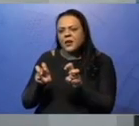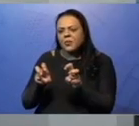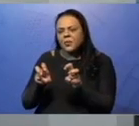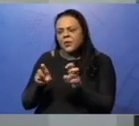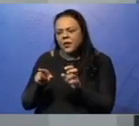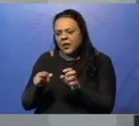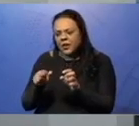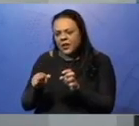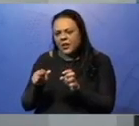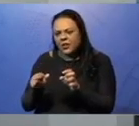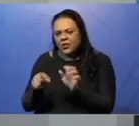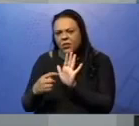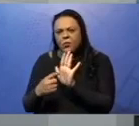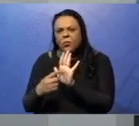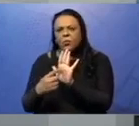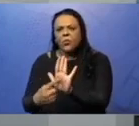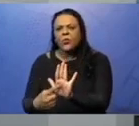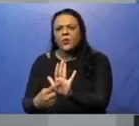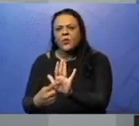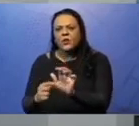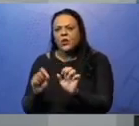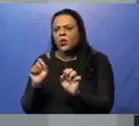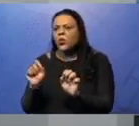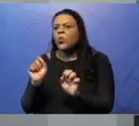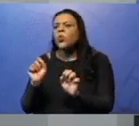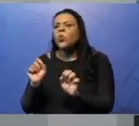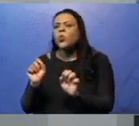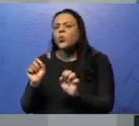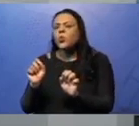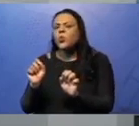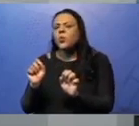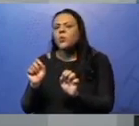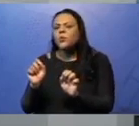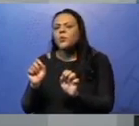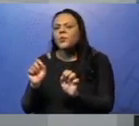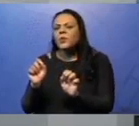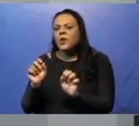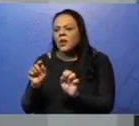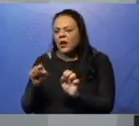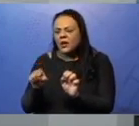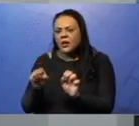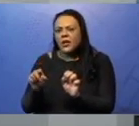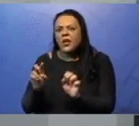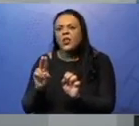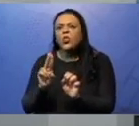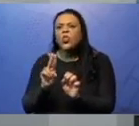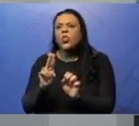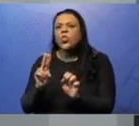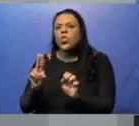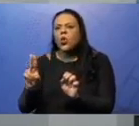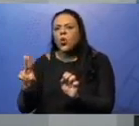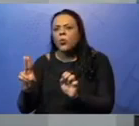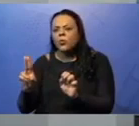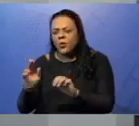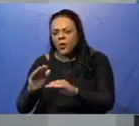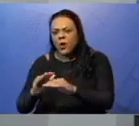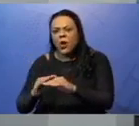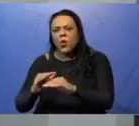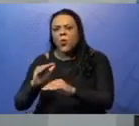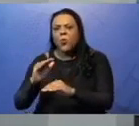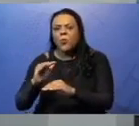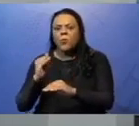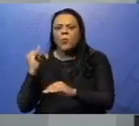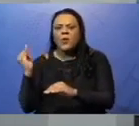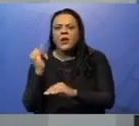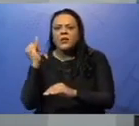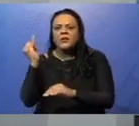contam muito sobre o que aquilo significa. Então, se o predicado é nominal, é porque o mais importante dentro